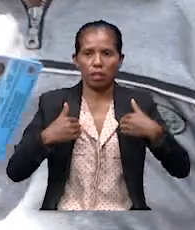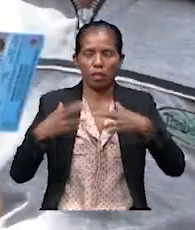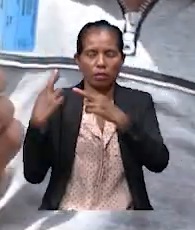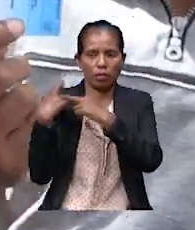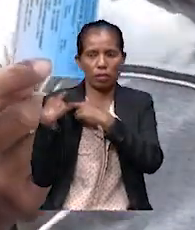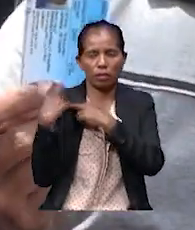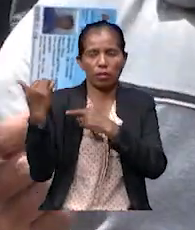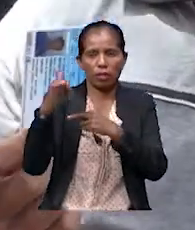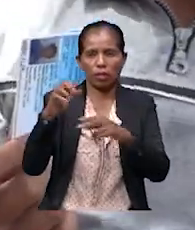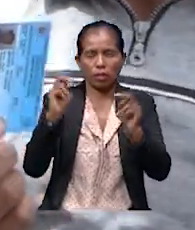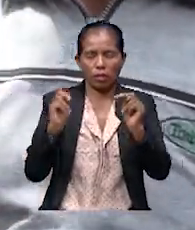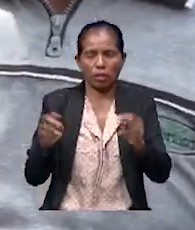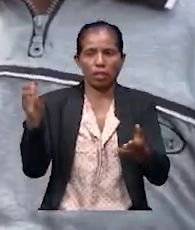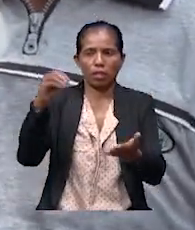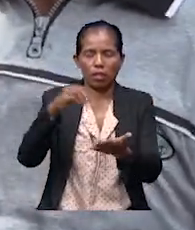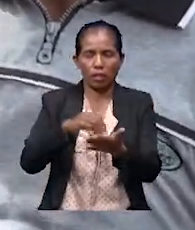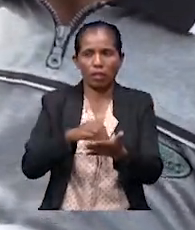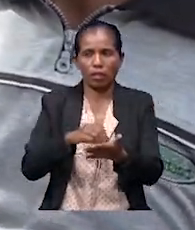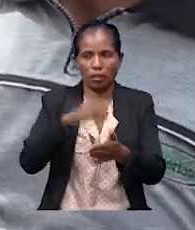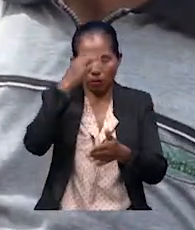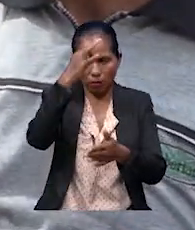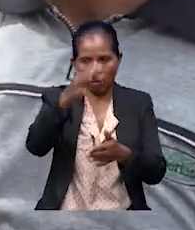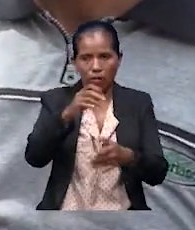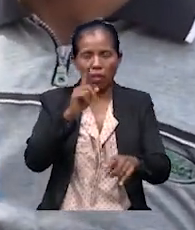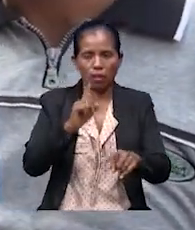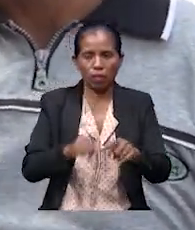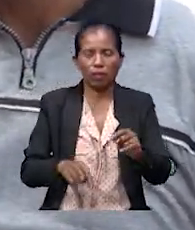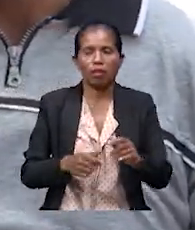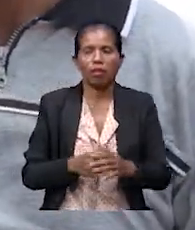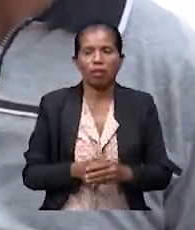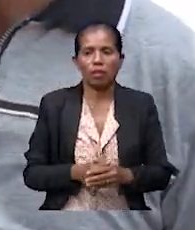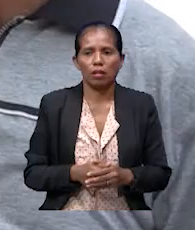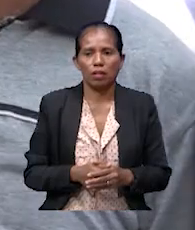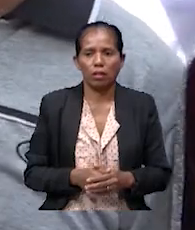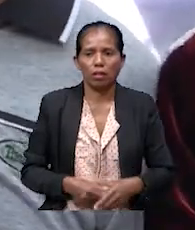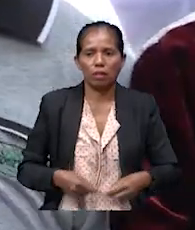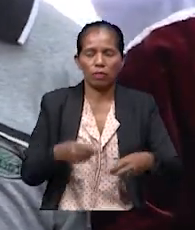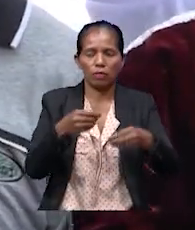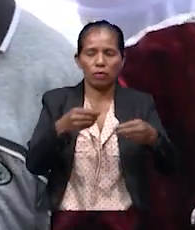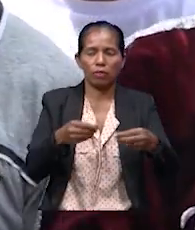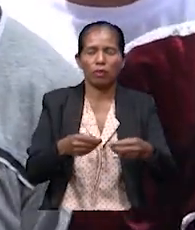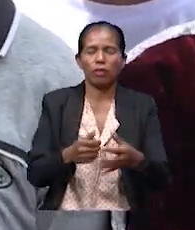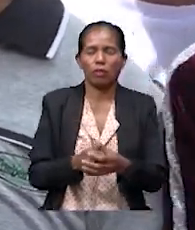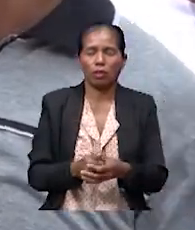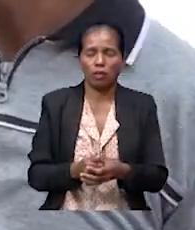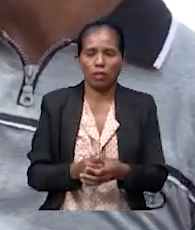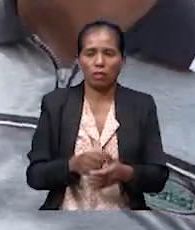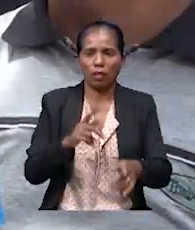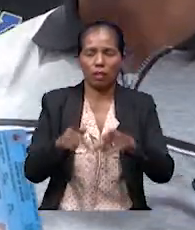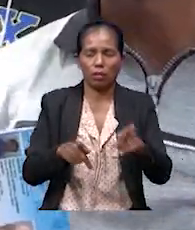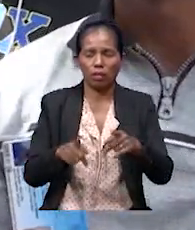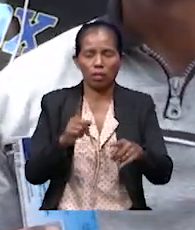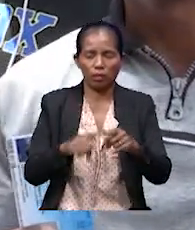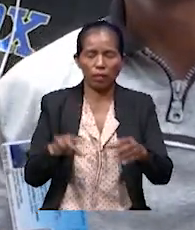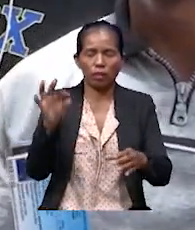tem que tal reconsideração, a tu baoi ne la bela re e fobiban ba sira na bela bela exerce agora tu ho todo tu irna